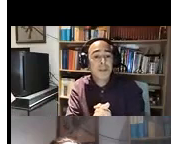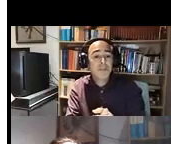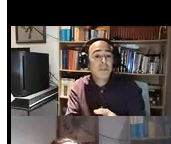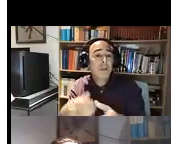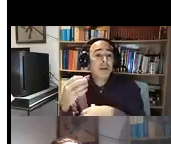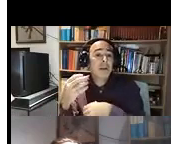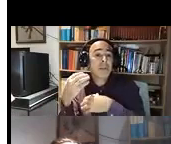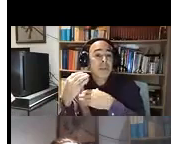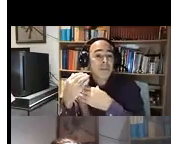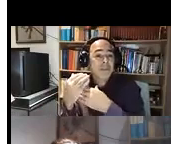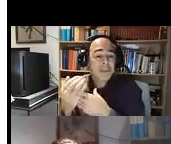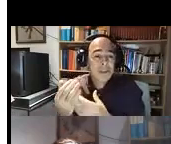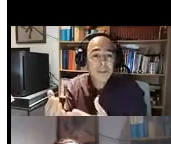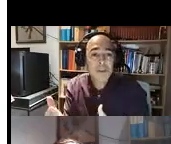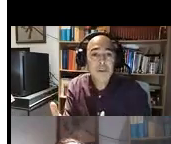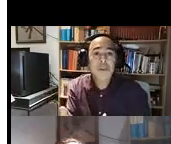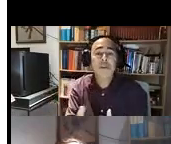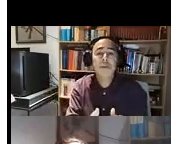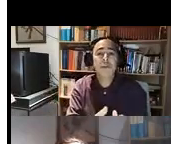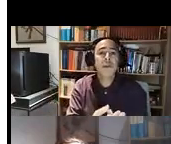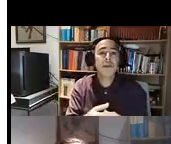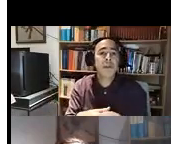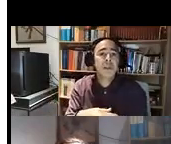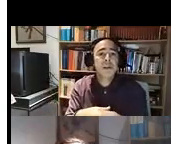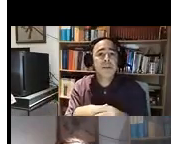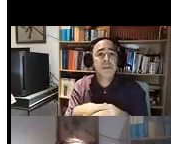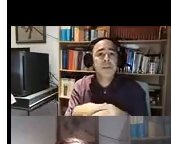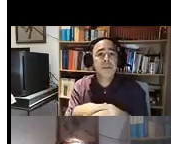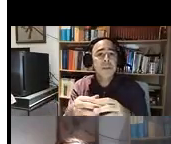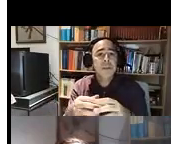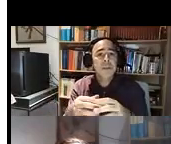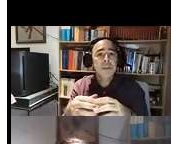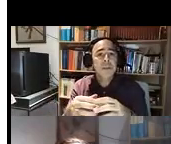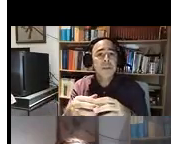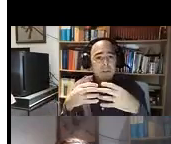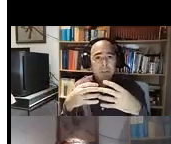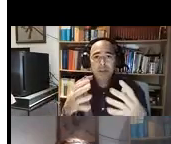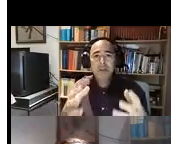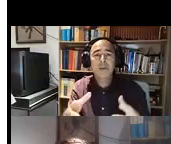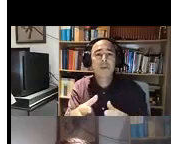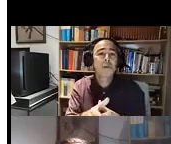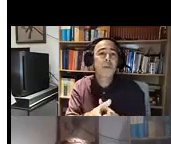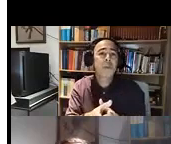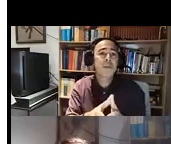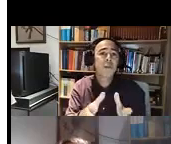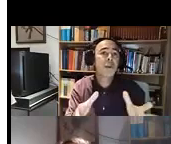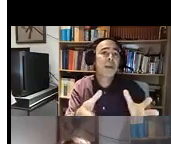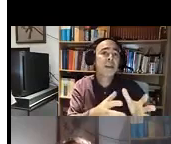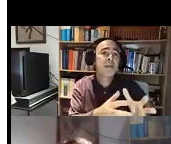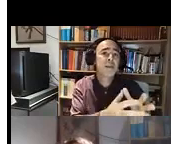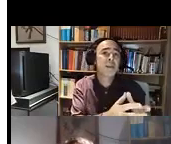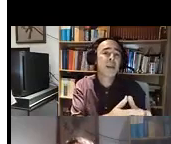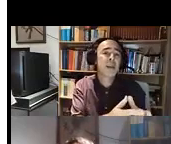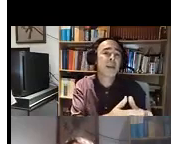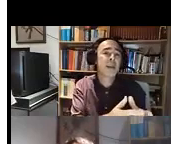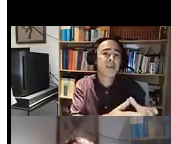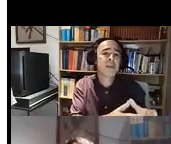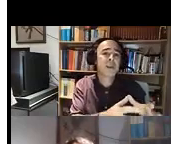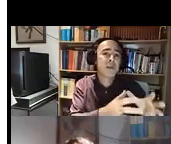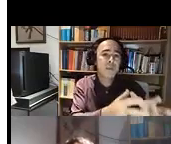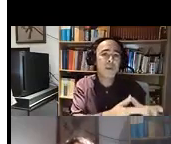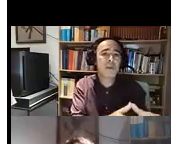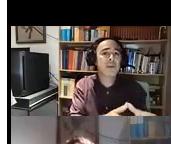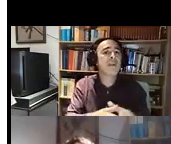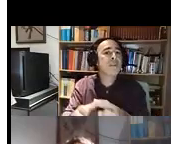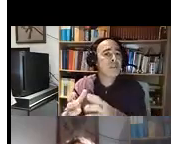frente e a empresa faixa de informações contidas no último Vai haver a formação de um médico do mar e vai ficar